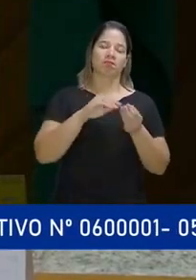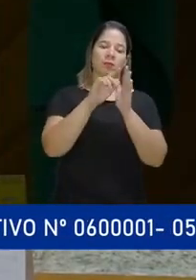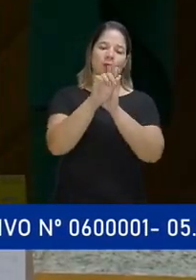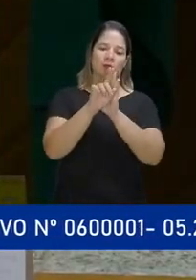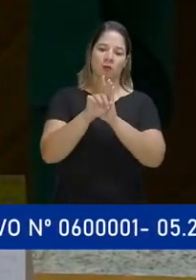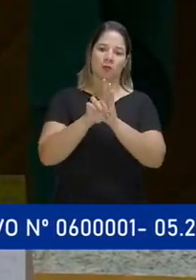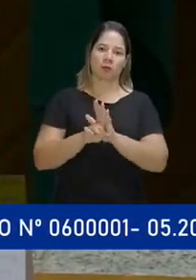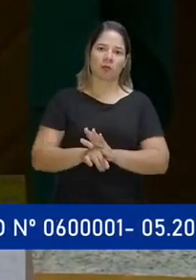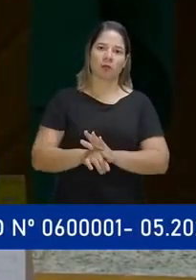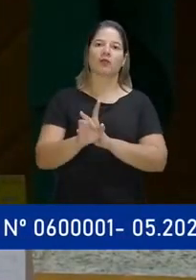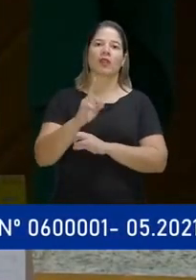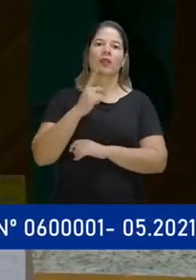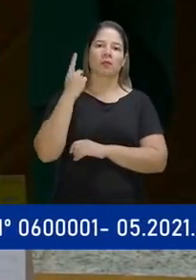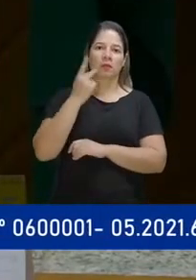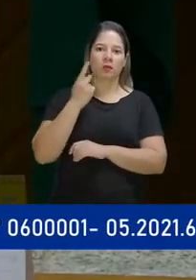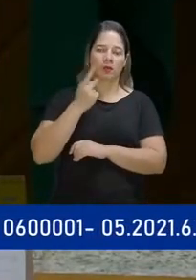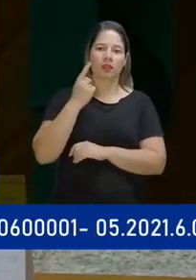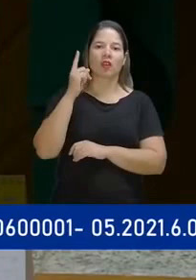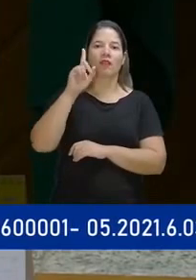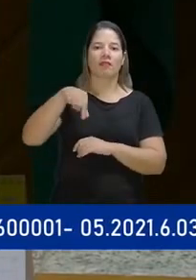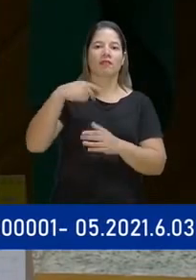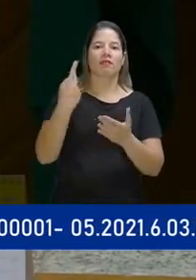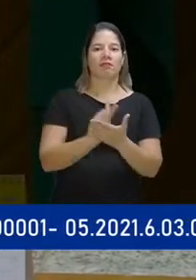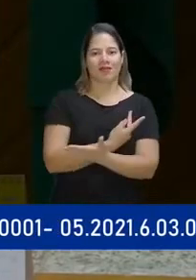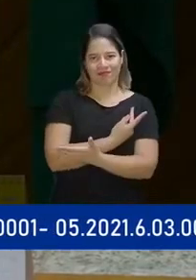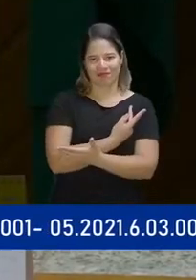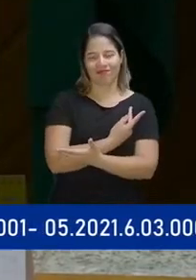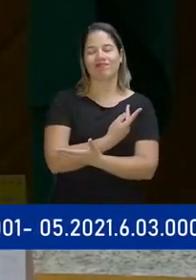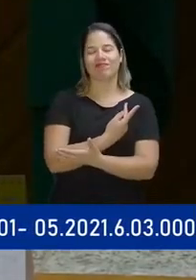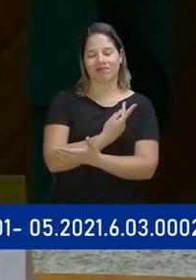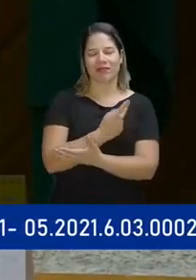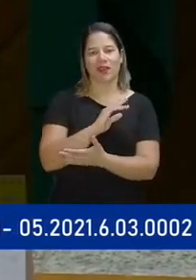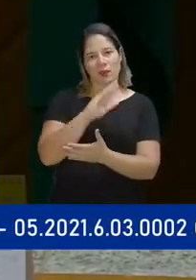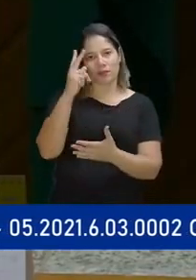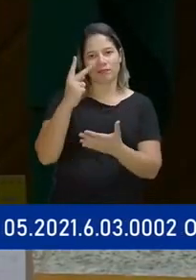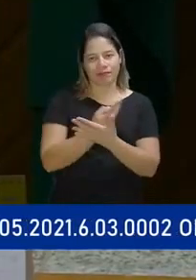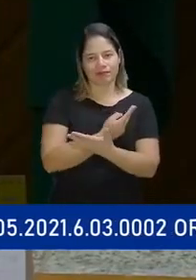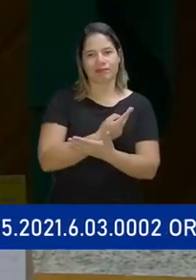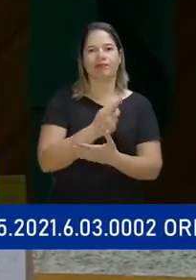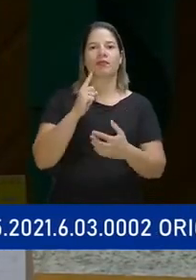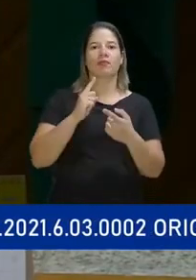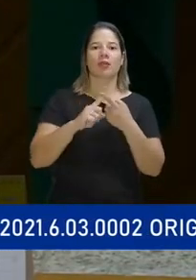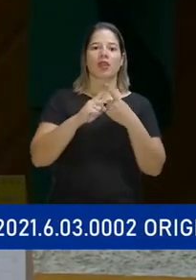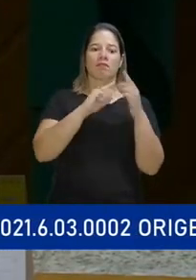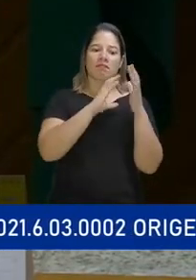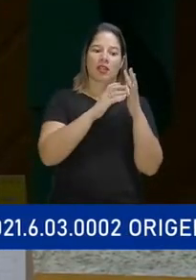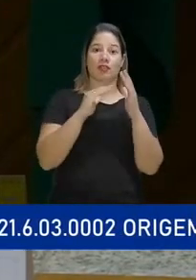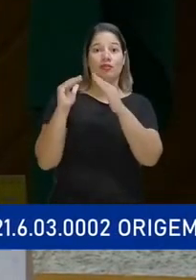Procuradoria reconhece que cometeu um equívoco, pois não foi juntada a carta de anuência.